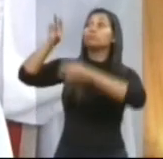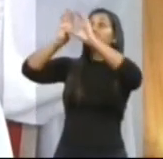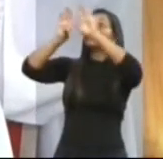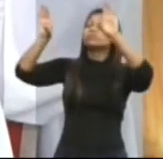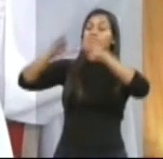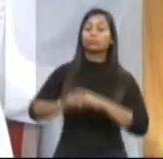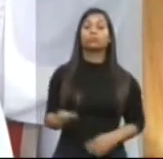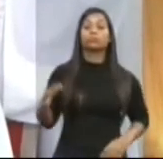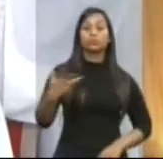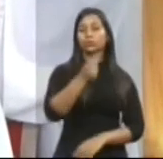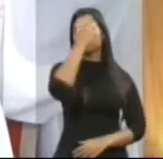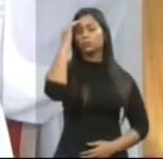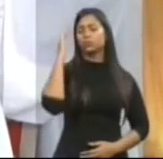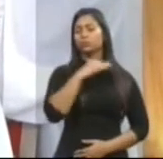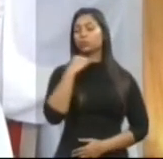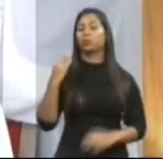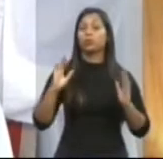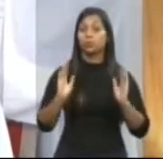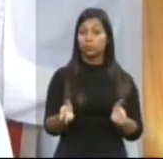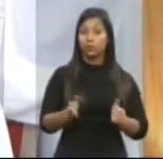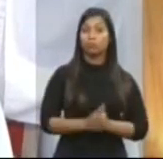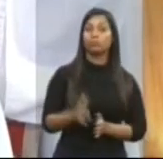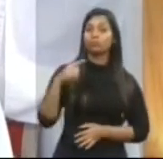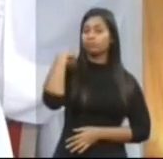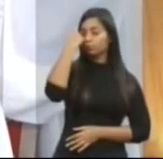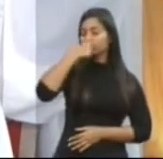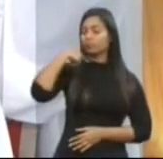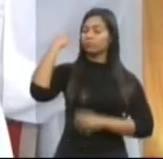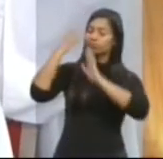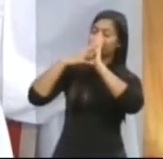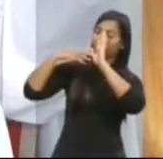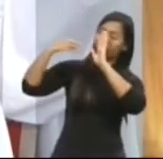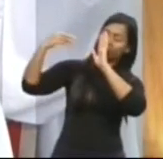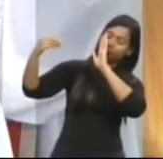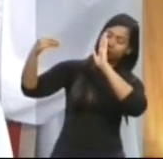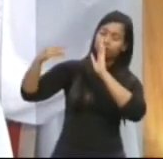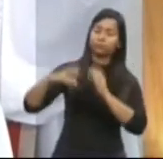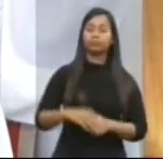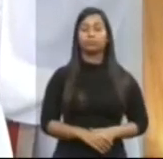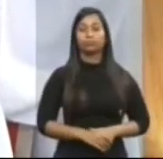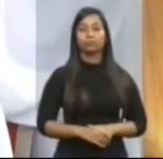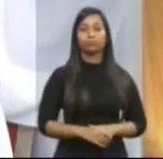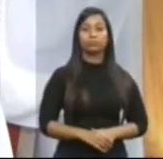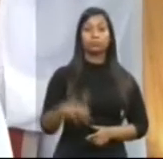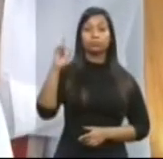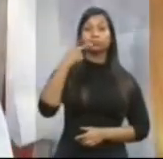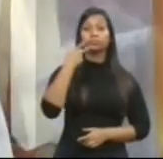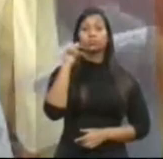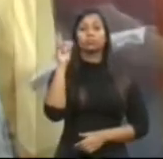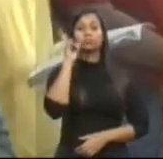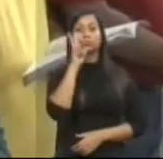da ressurreição e de todos os que partiram desta vida. Acolhei-os junto a vós, na luz da vossa